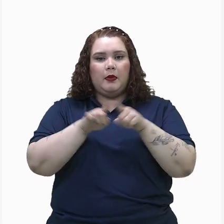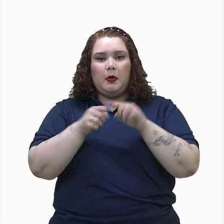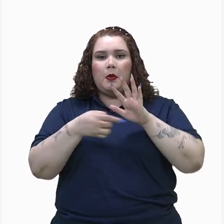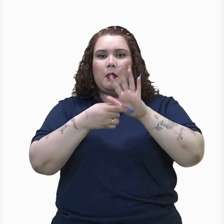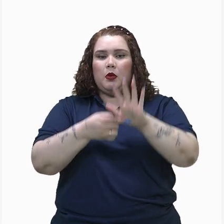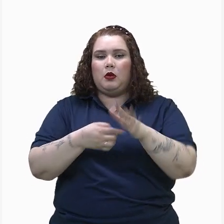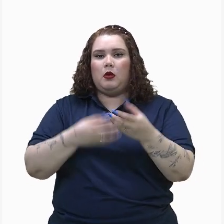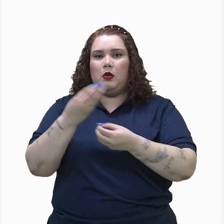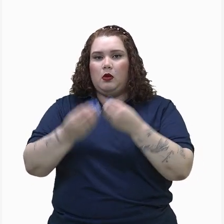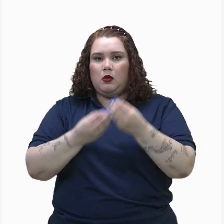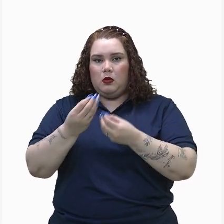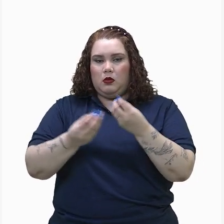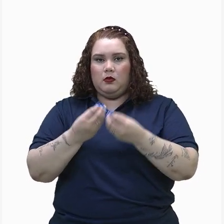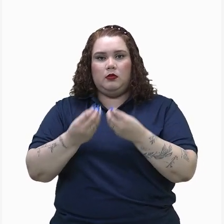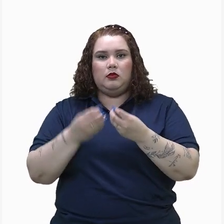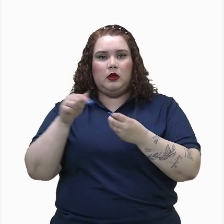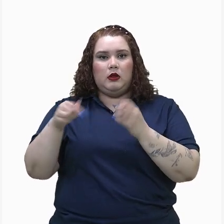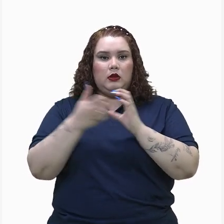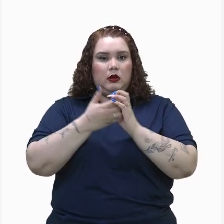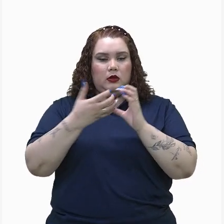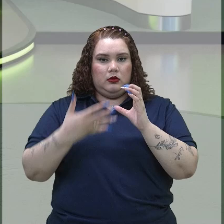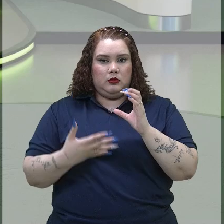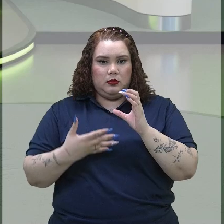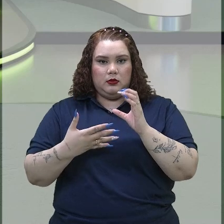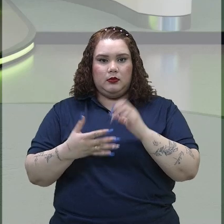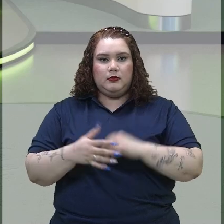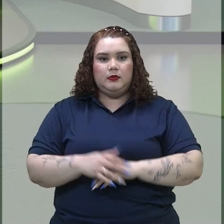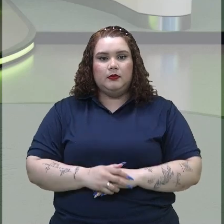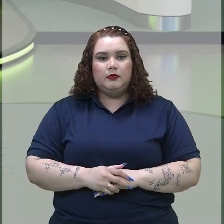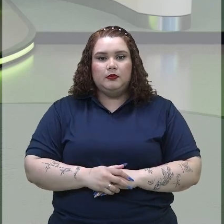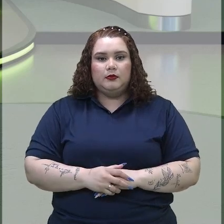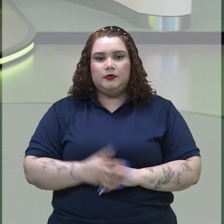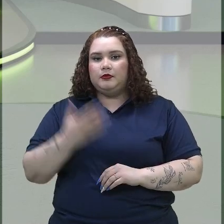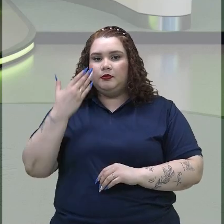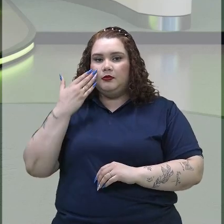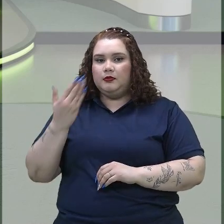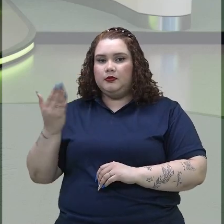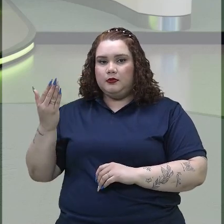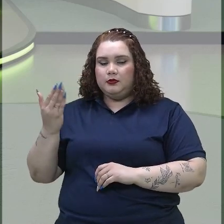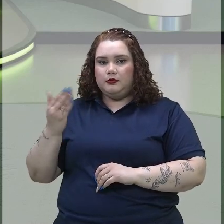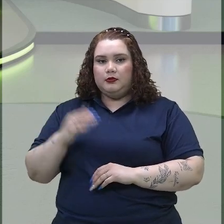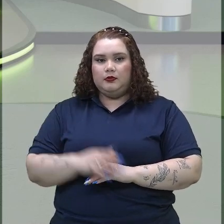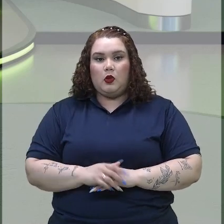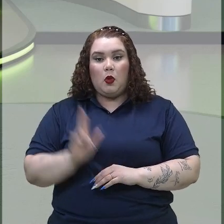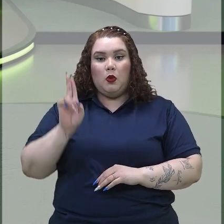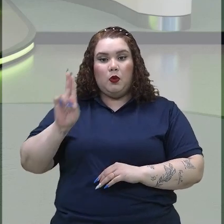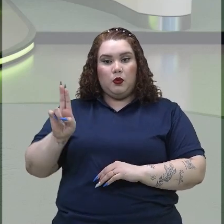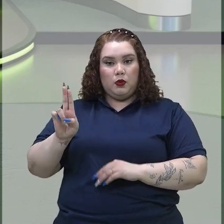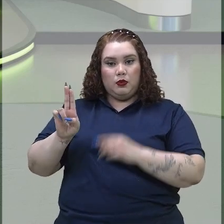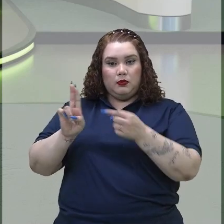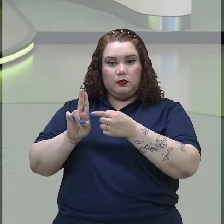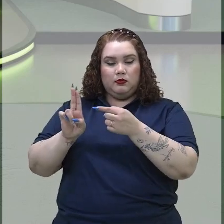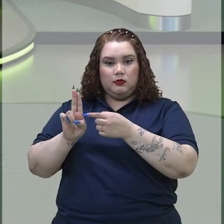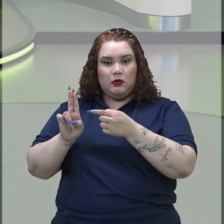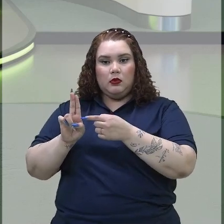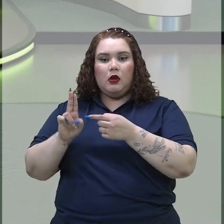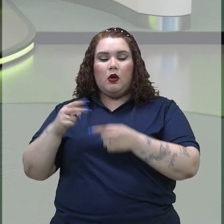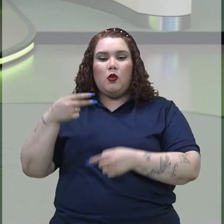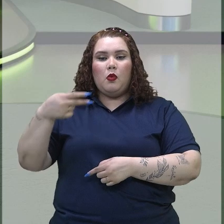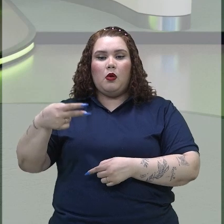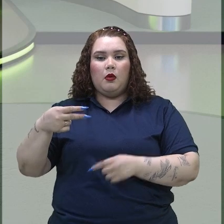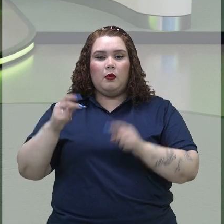mostrando essa característica. Ou seja, o U é